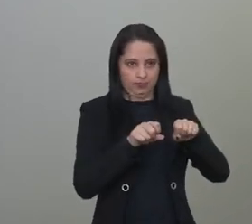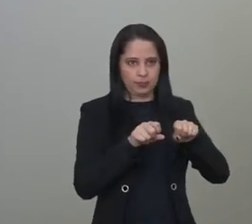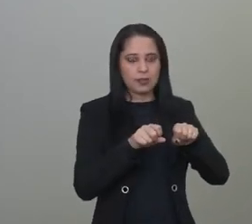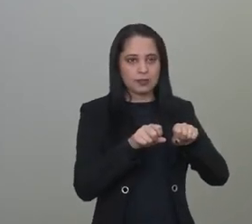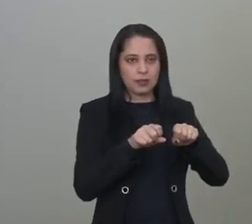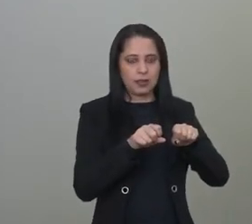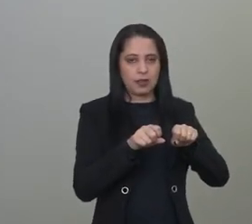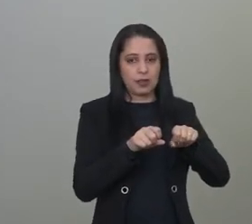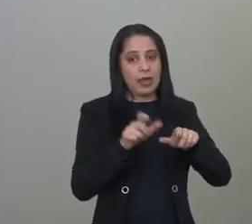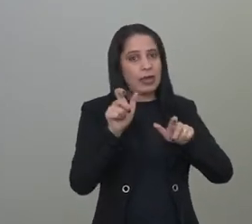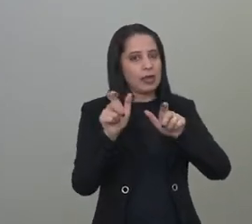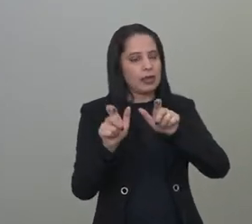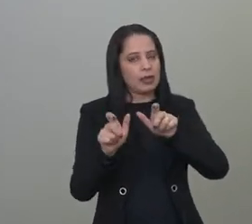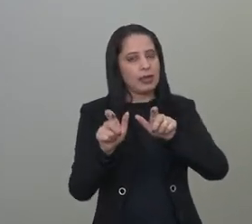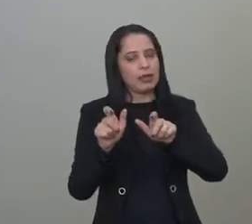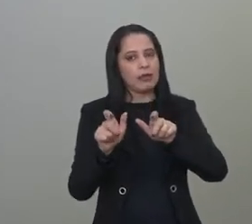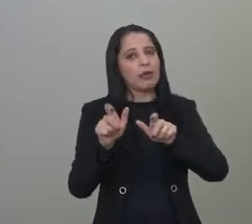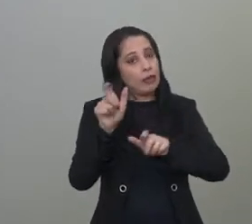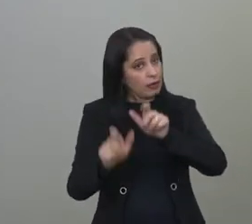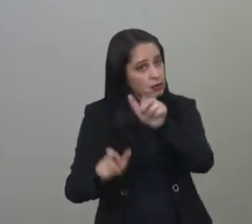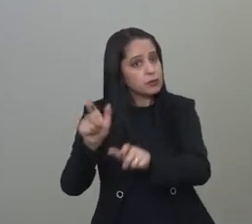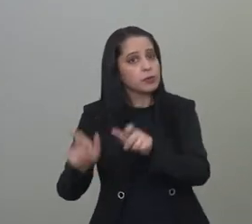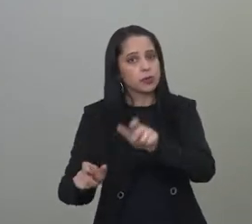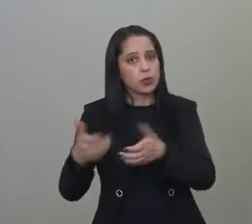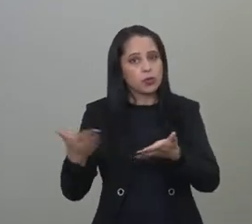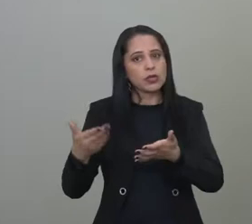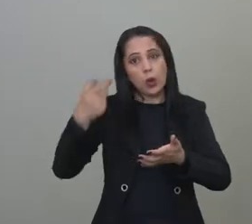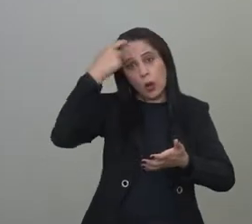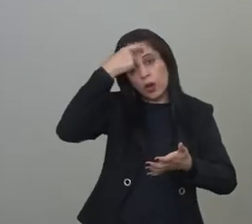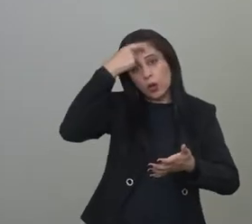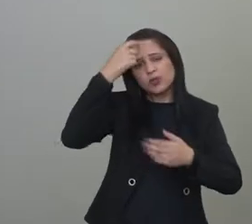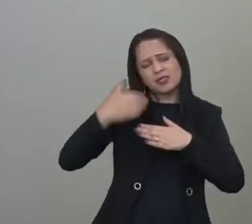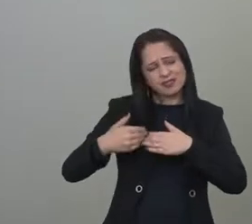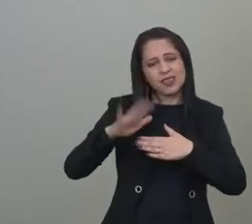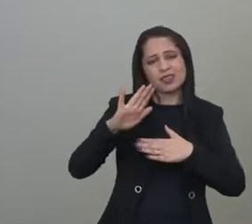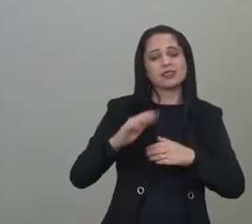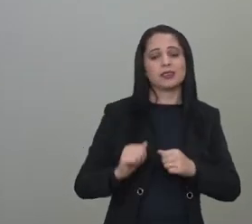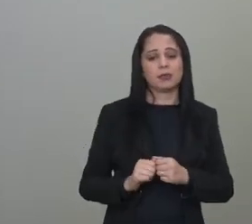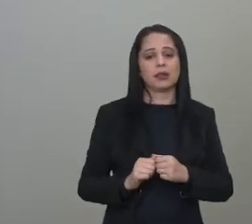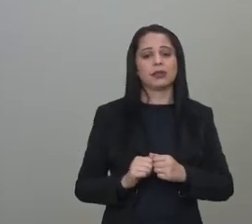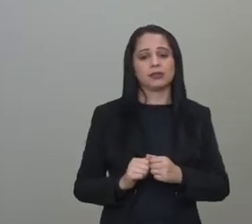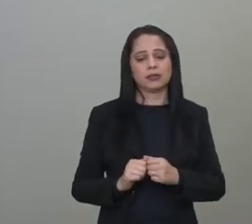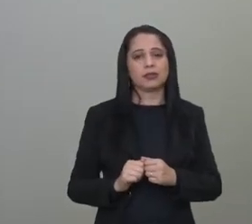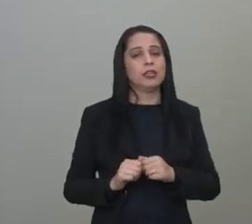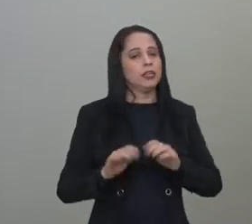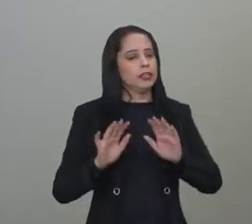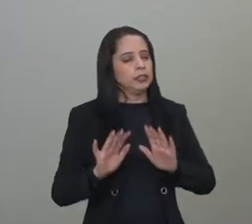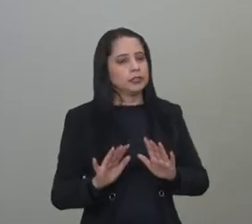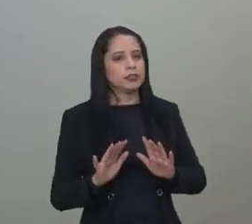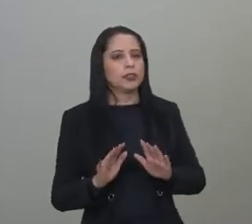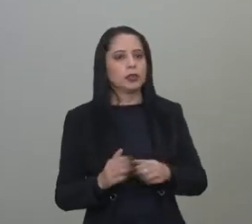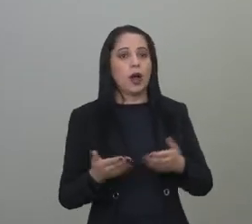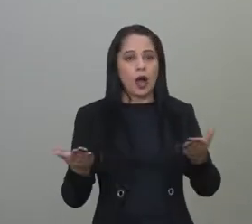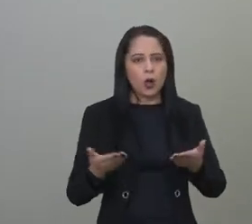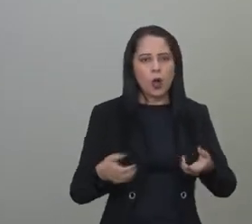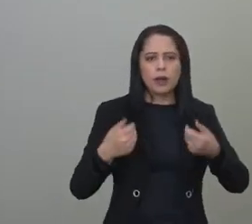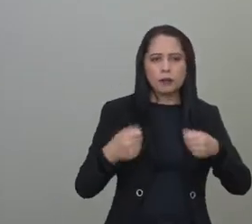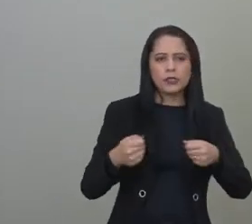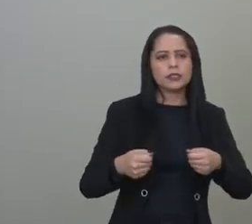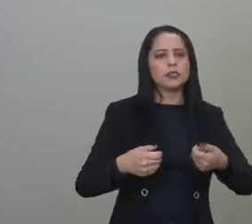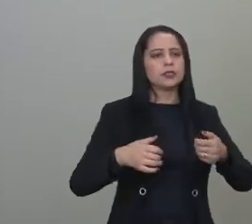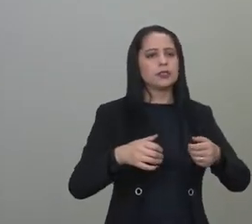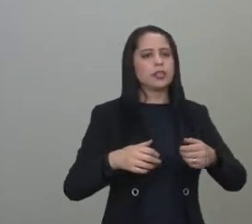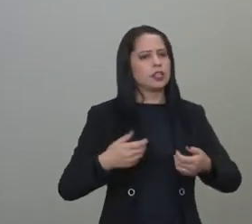mudou muito o comportamento das o sentido de estar né se colocando à disposição outra eu acho que em face